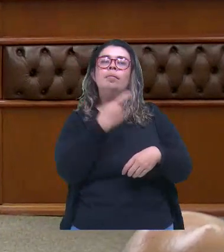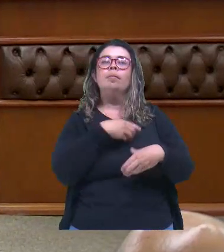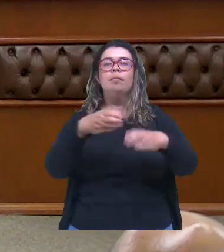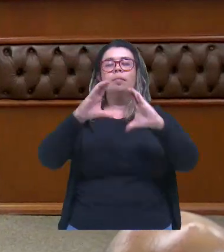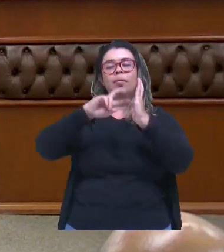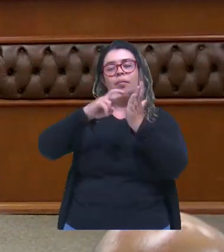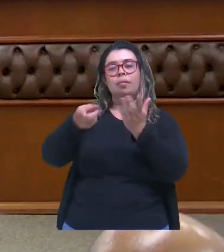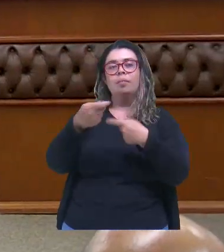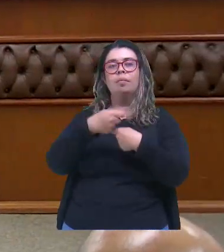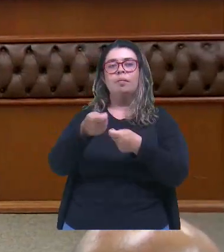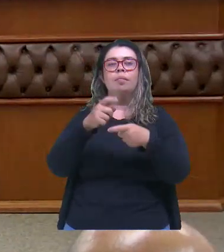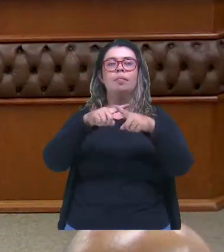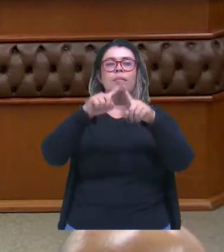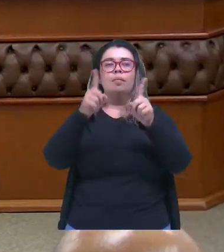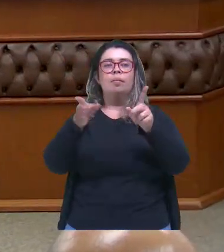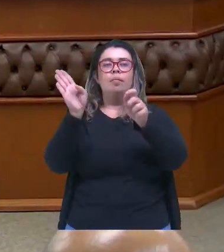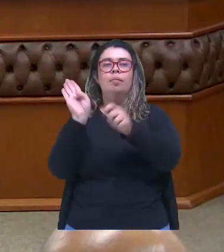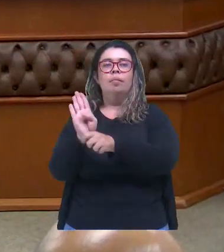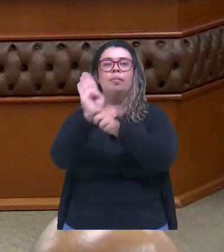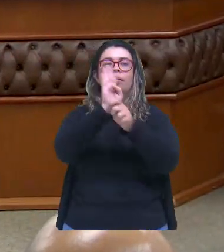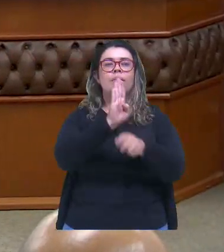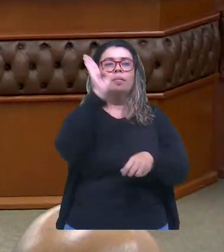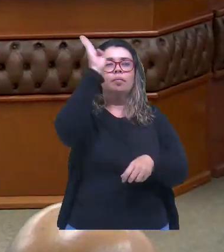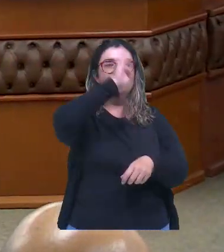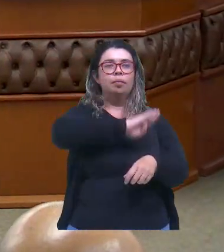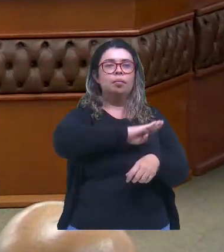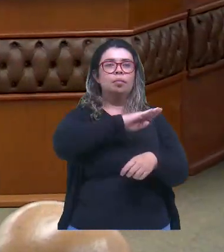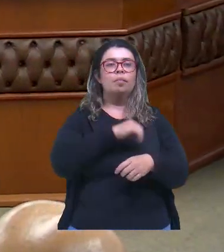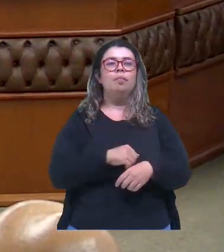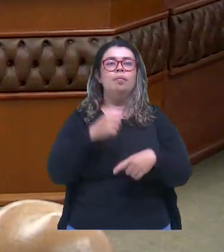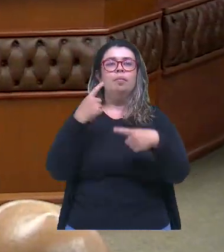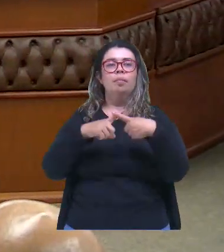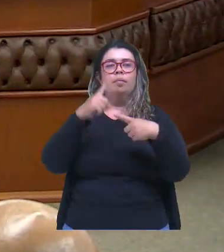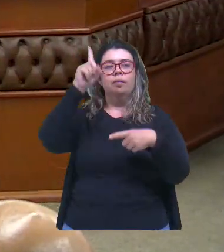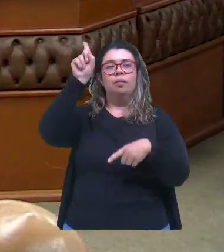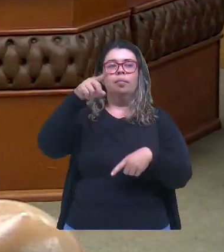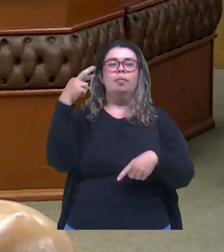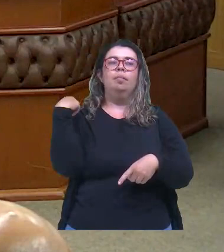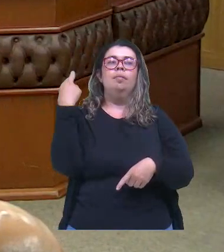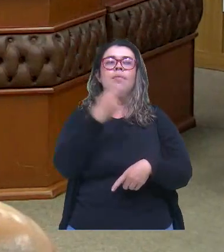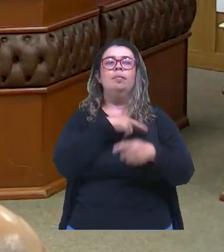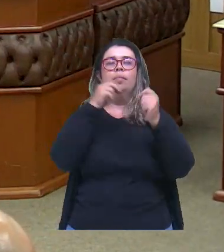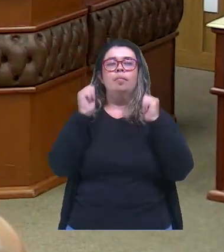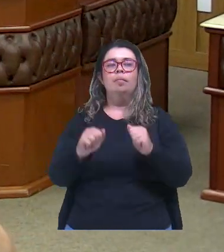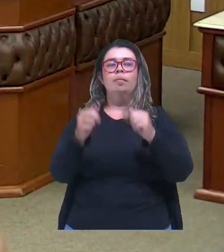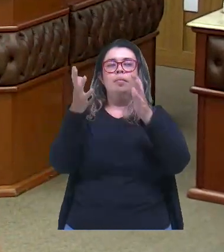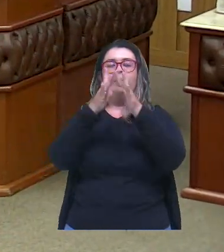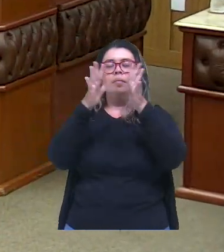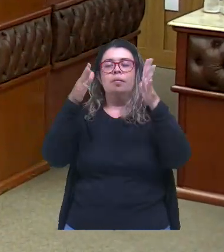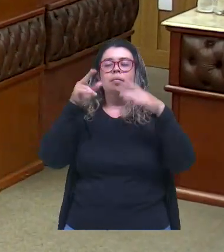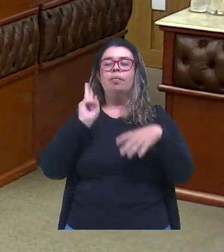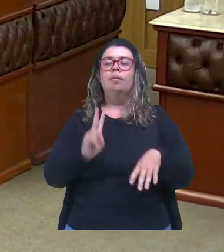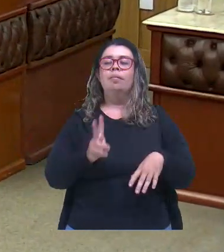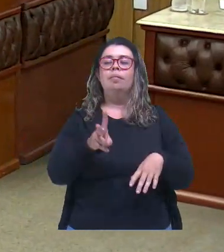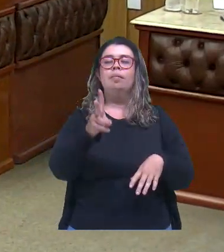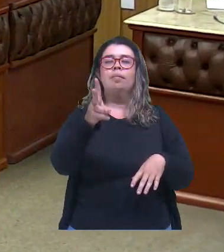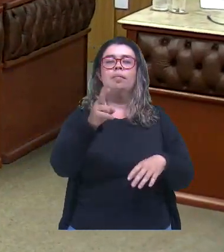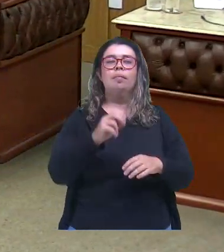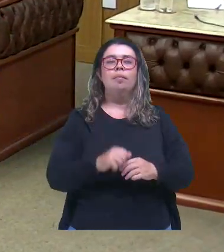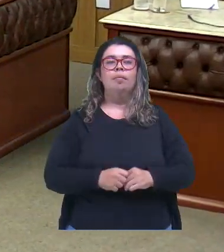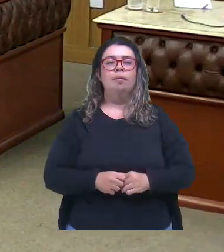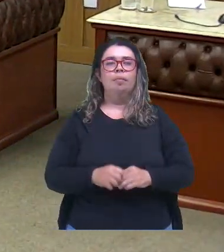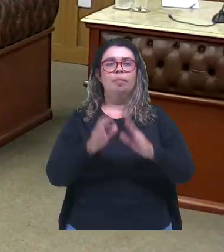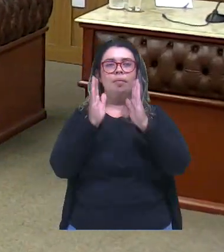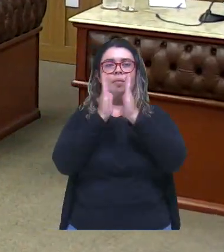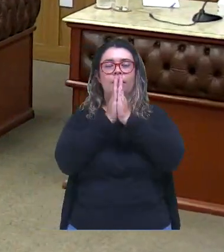nos deixe cair em tentação, mas livra-nos do mal, pois teu é o reino, o poder e a glória para